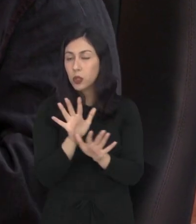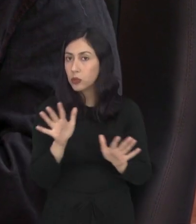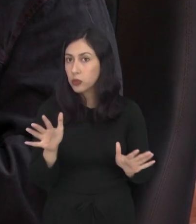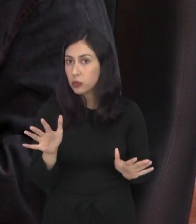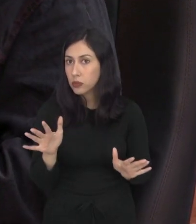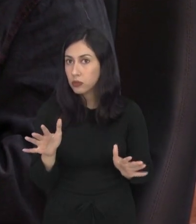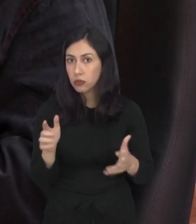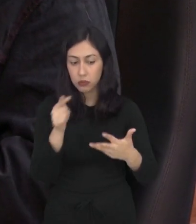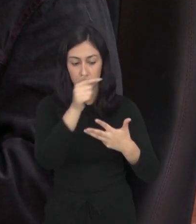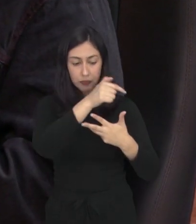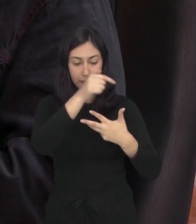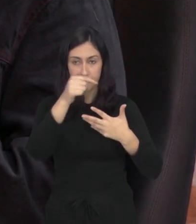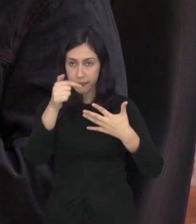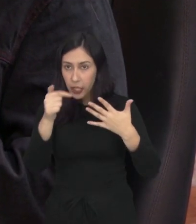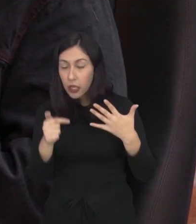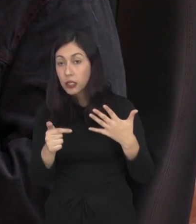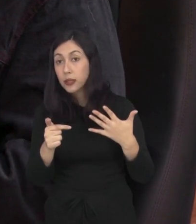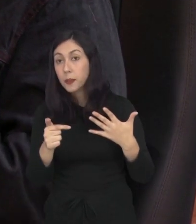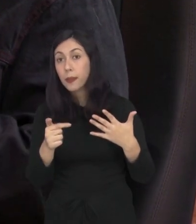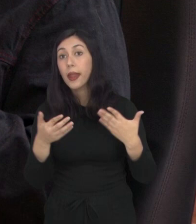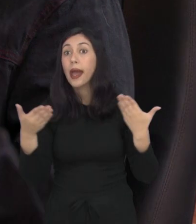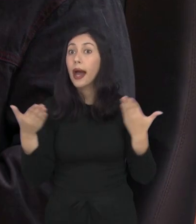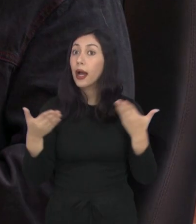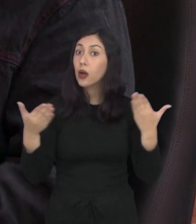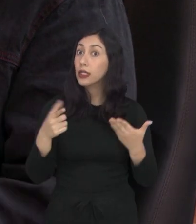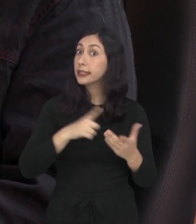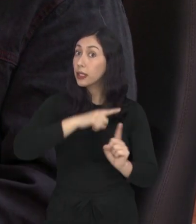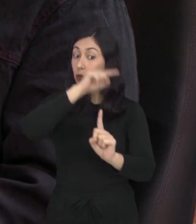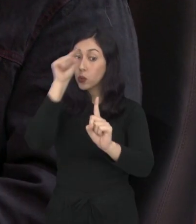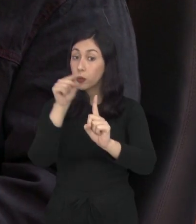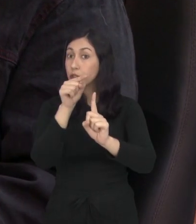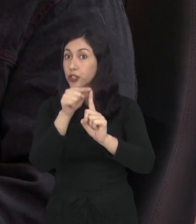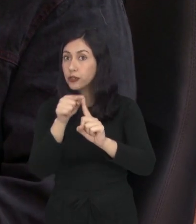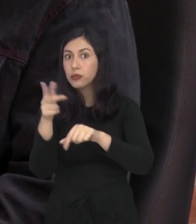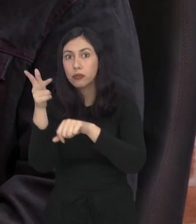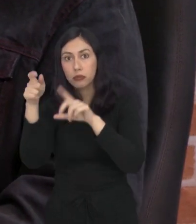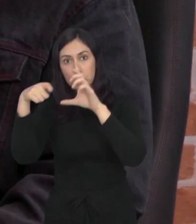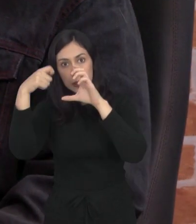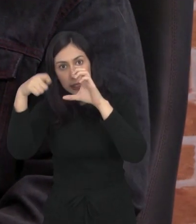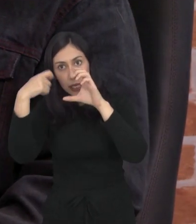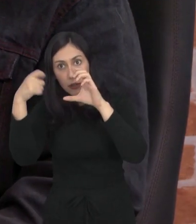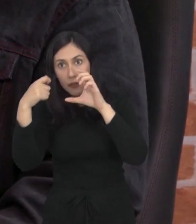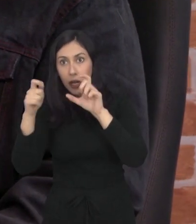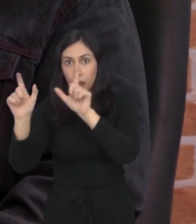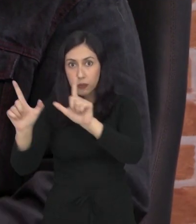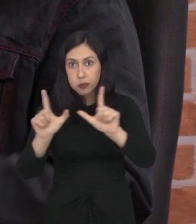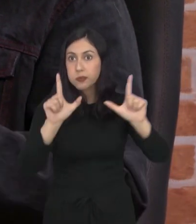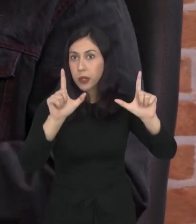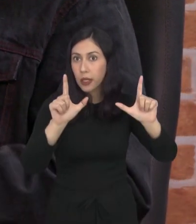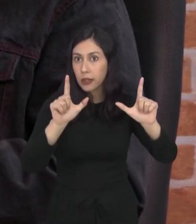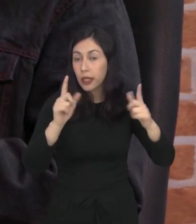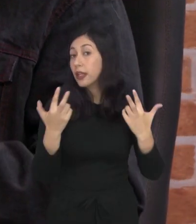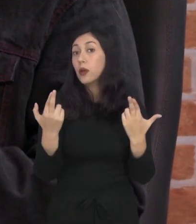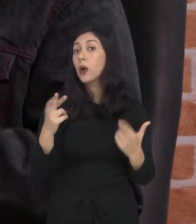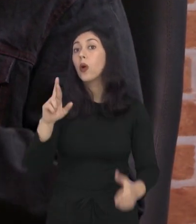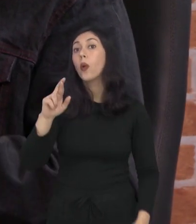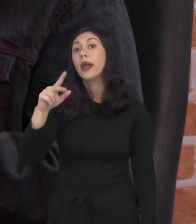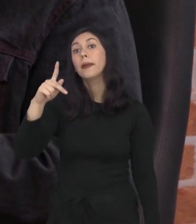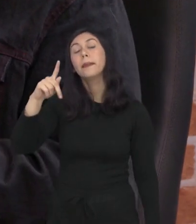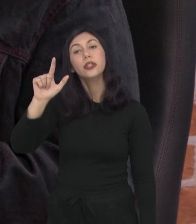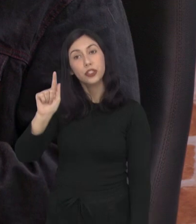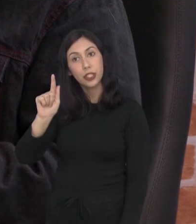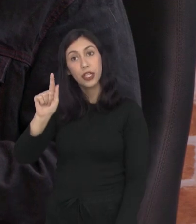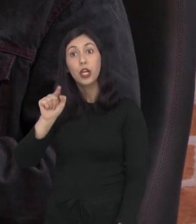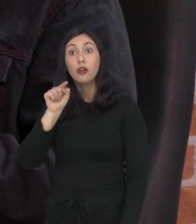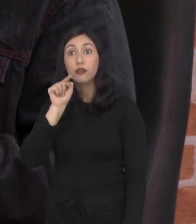uma parte da produção do programa. Aí agora vocês têm uma missão, entregar esse programa. O RPG é isso. É você montar uma party que vai ter uma